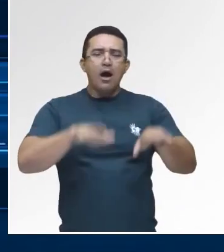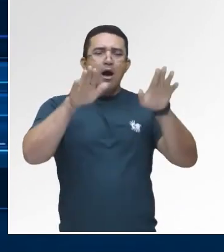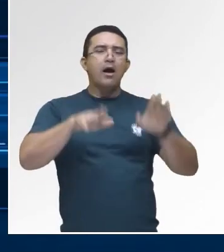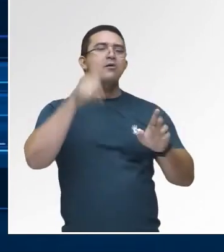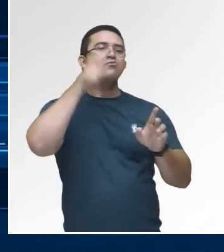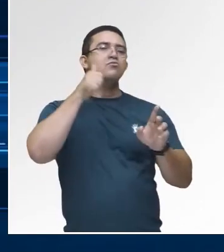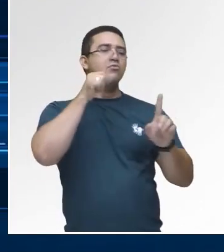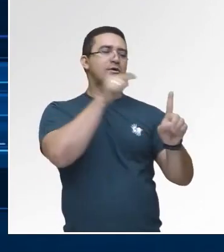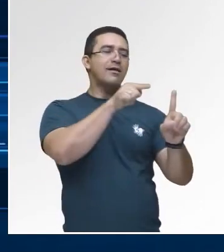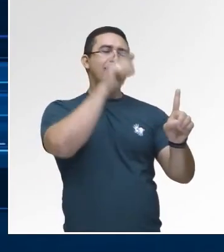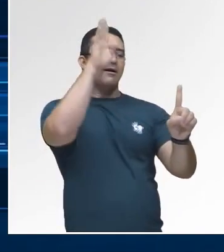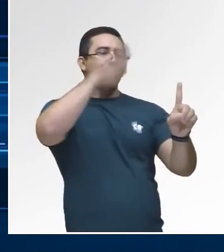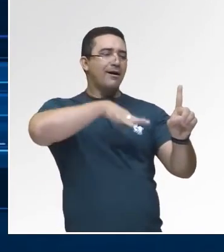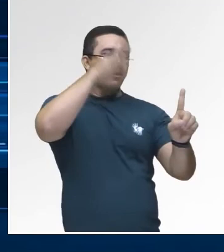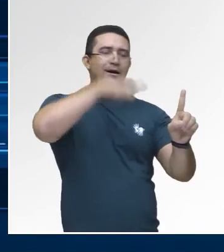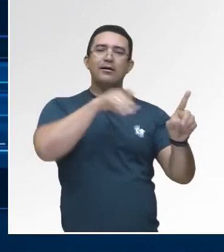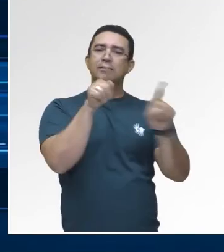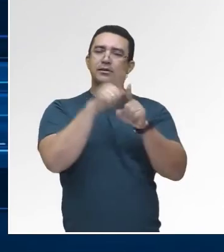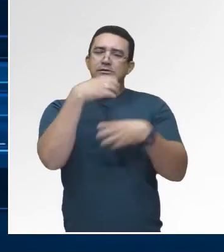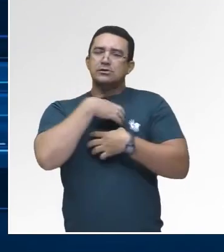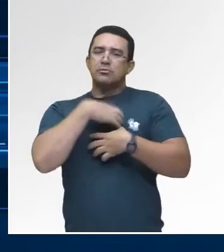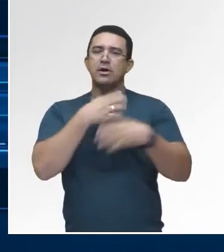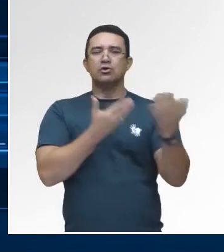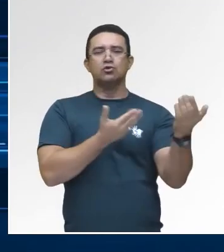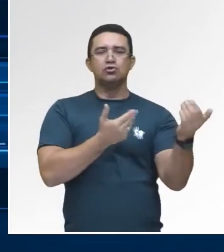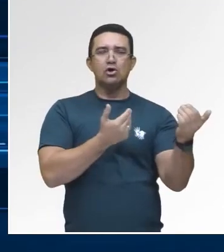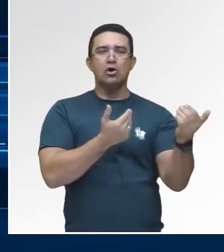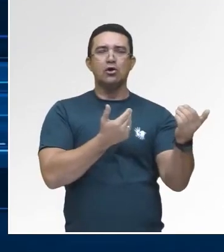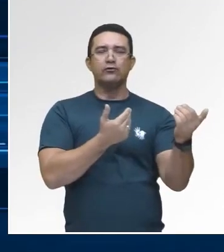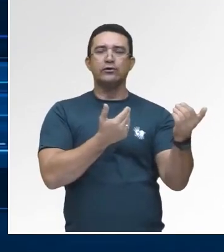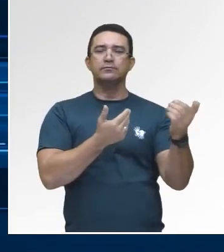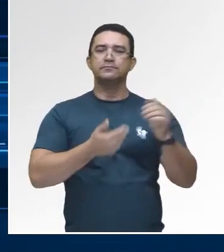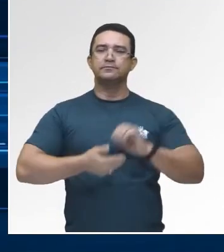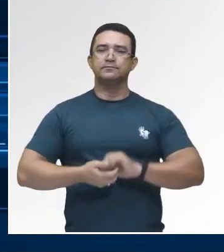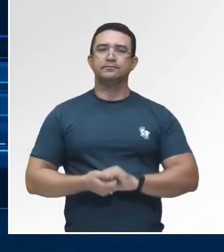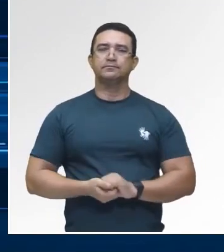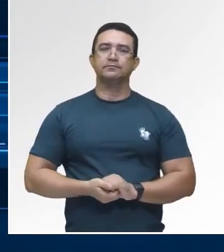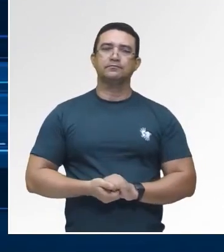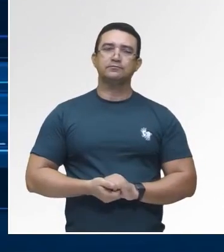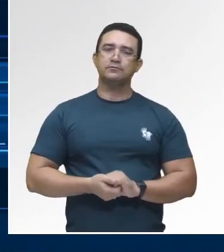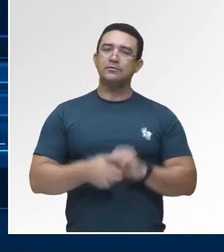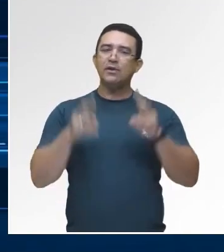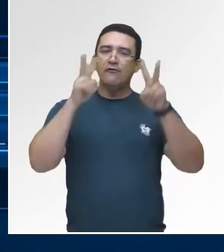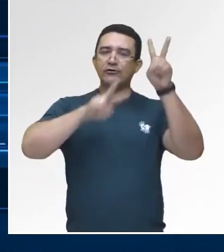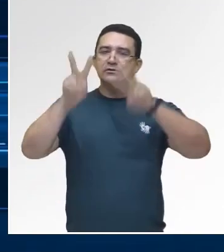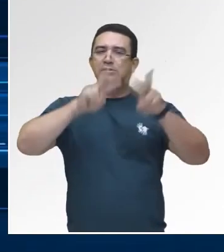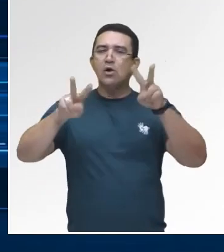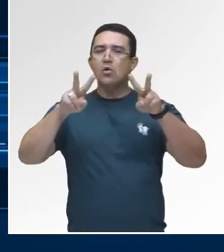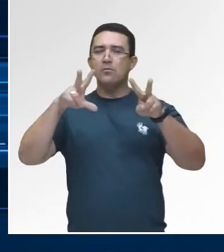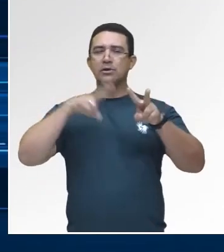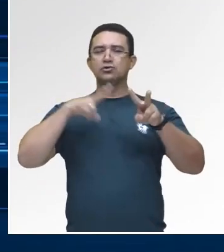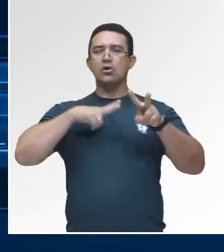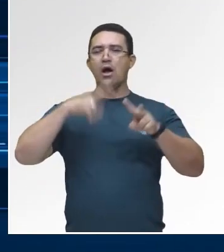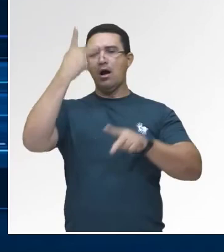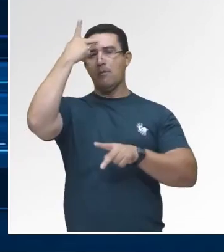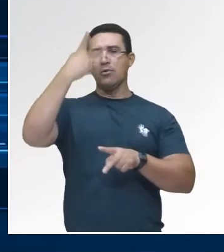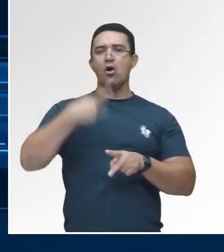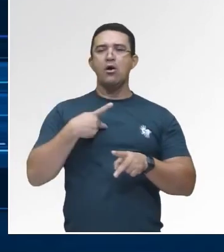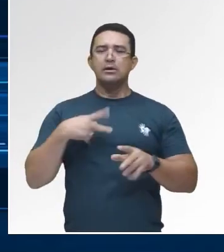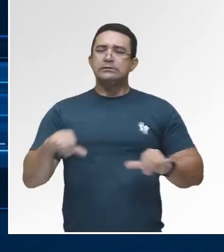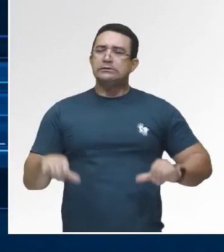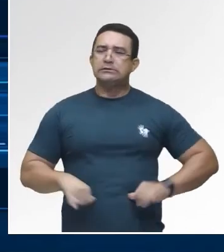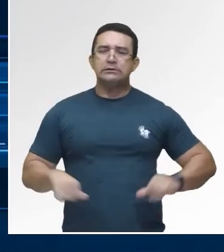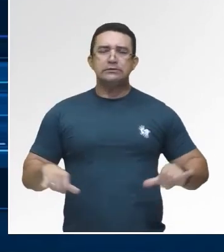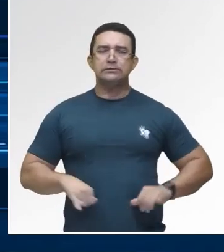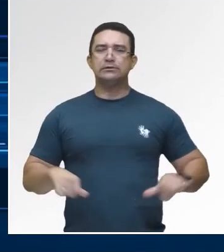trazer esse sentimento adolescente, o subjetivismo, né? A visão pessoal do amor, esse